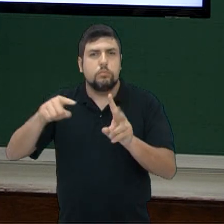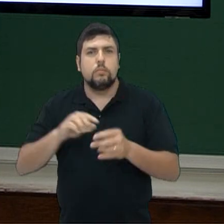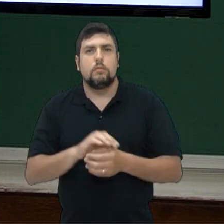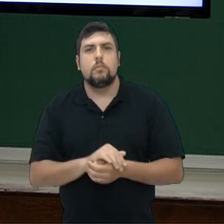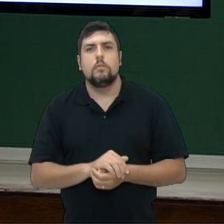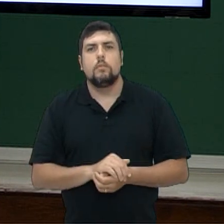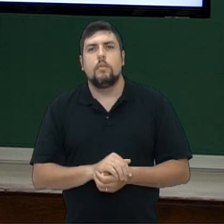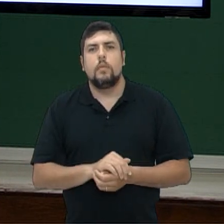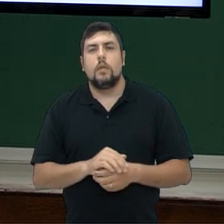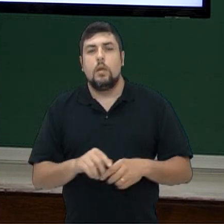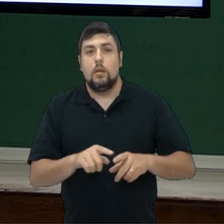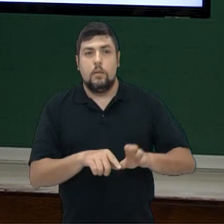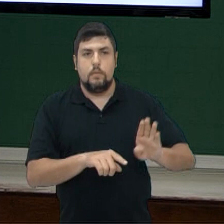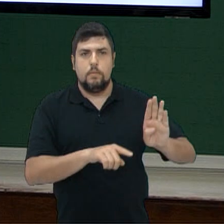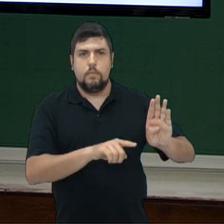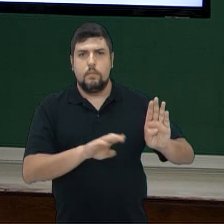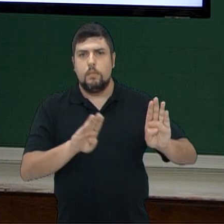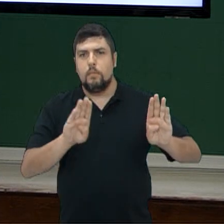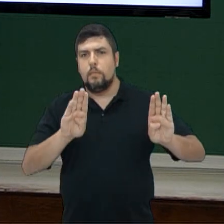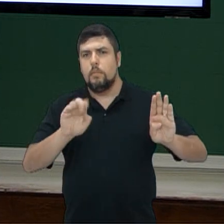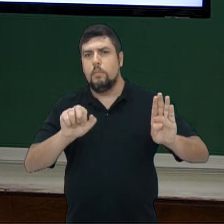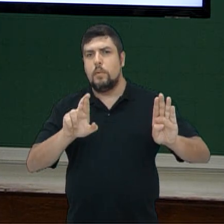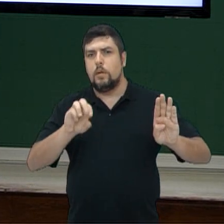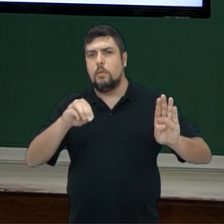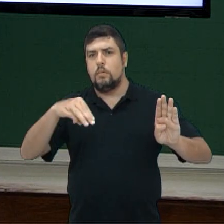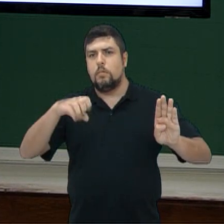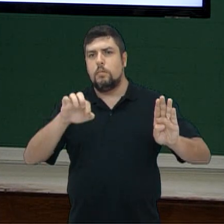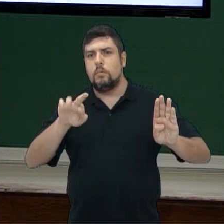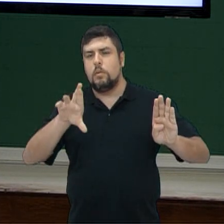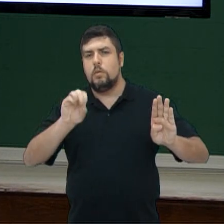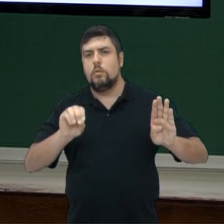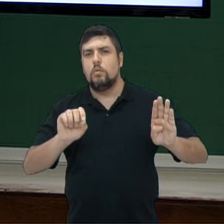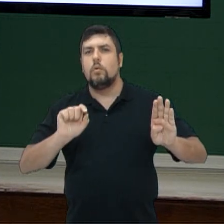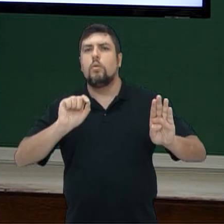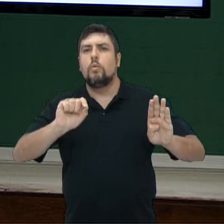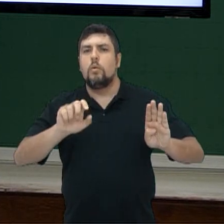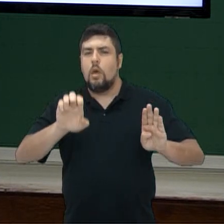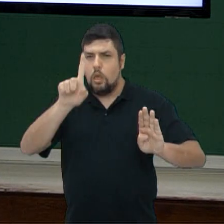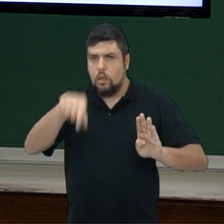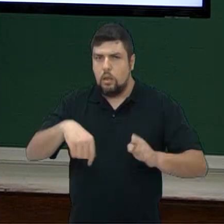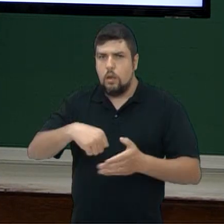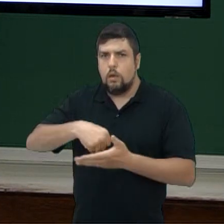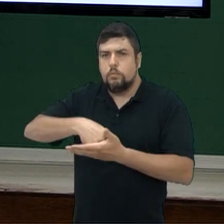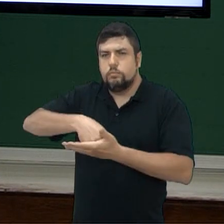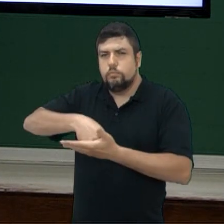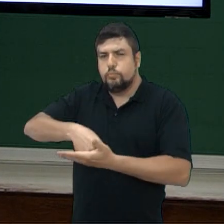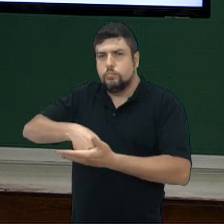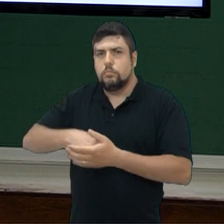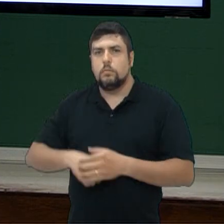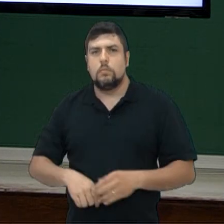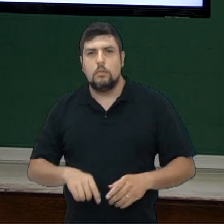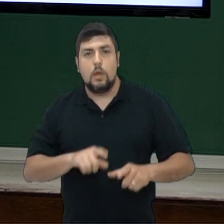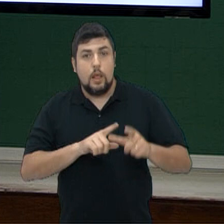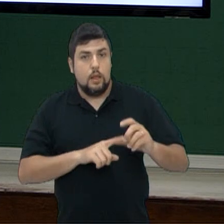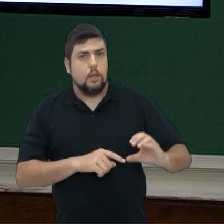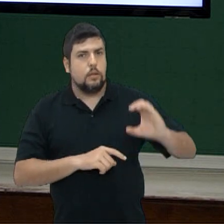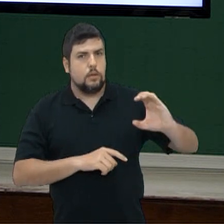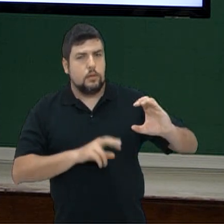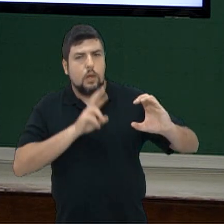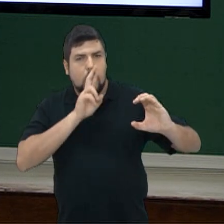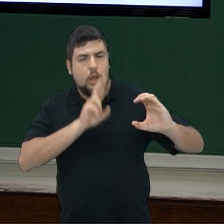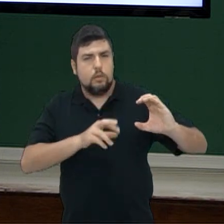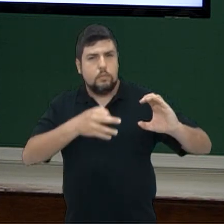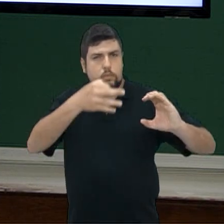O barômetro é um outro aparelho, ele mede a pressão atmosférica. A resposta correta é a letra C.